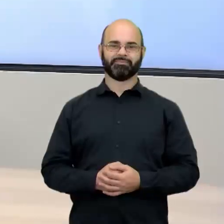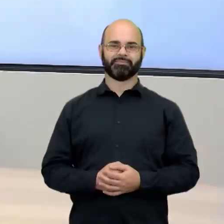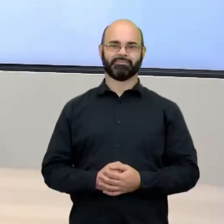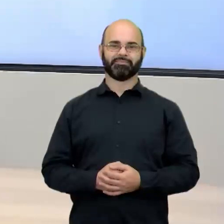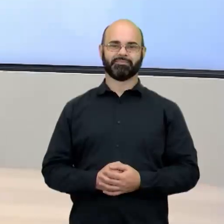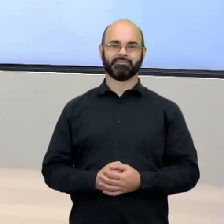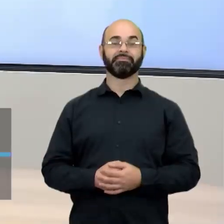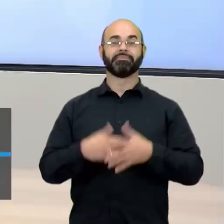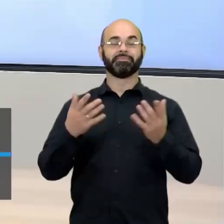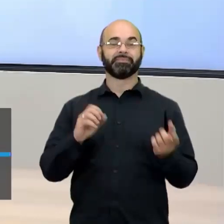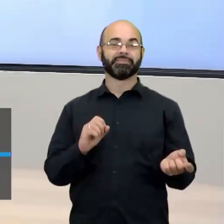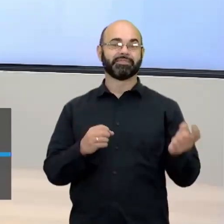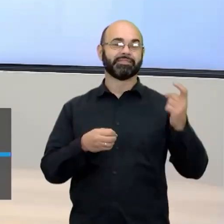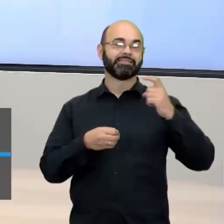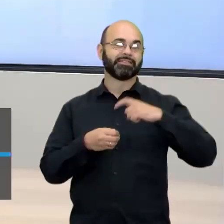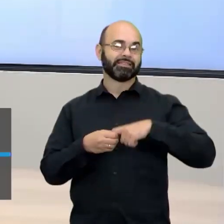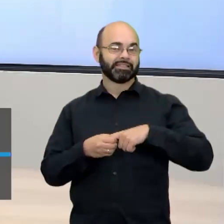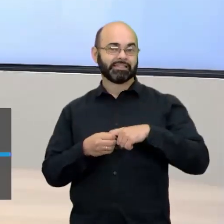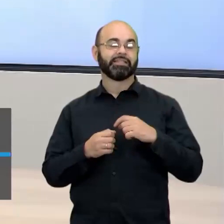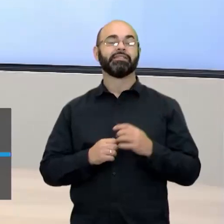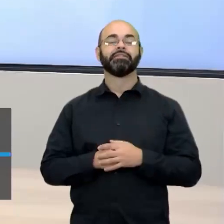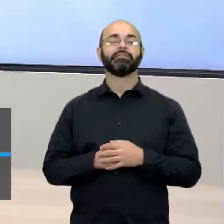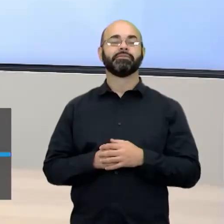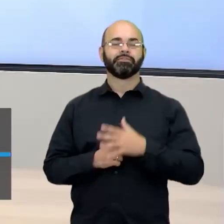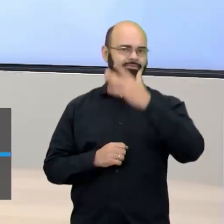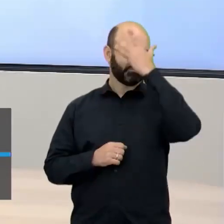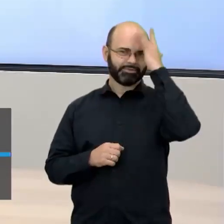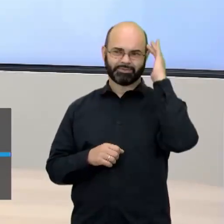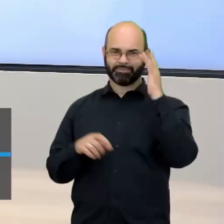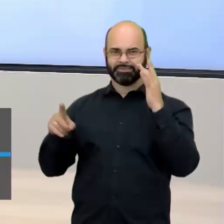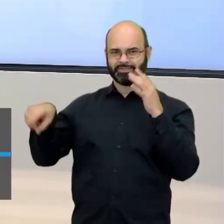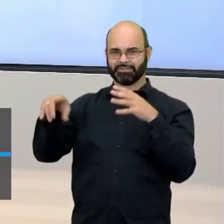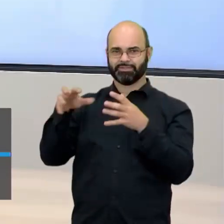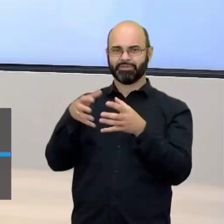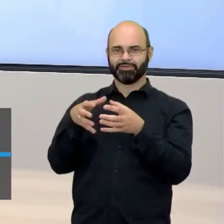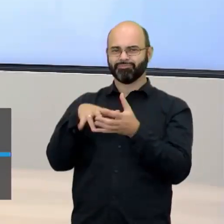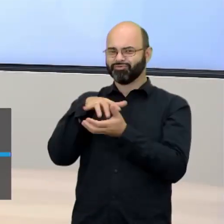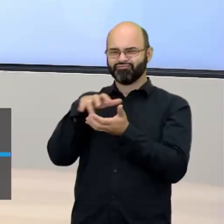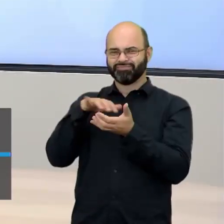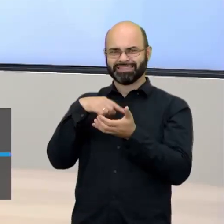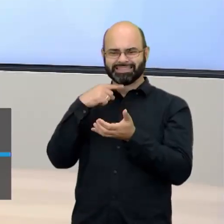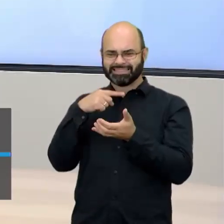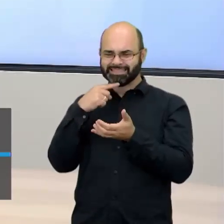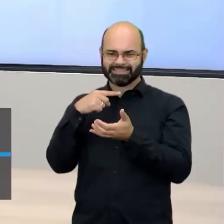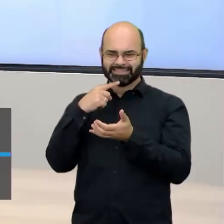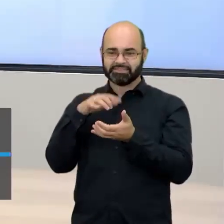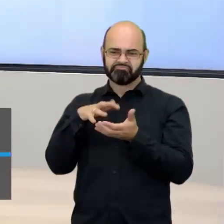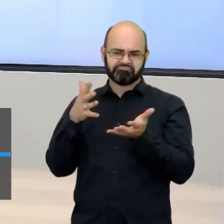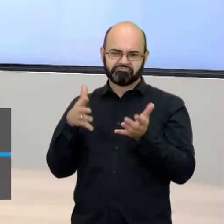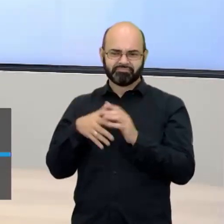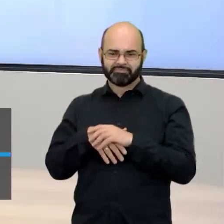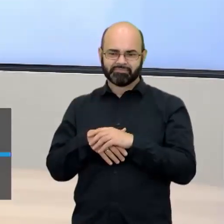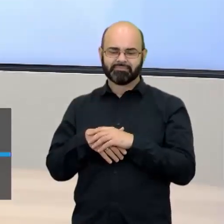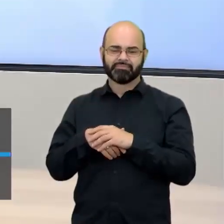Oi, Tony, voltamos aqui. Ó, o pessoal ainda não conseguiu fazer a continha aqui. Ele disse que na calculadora aqui deu